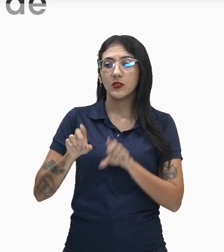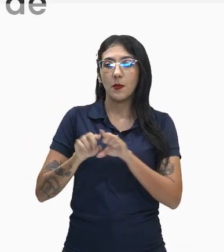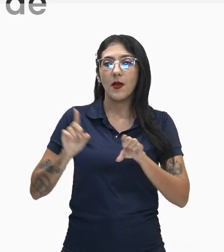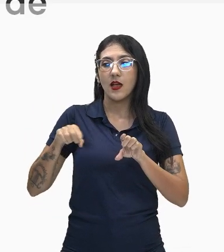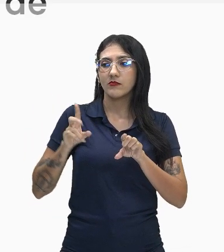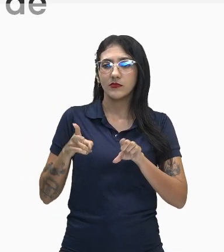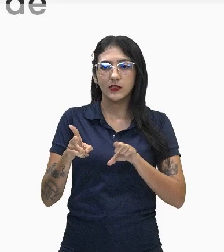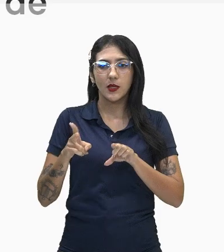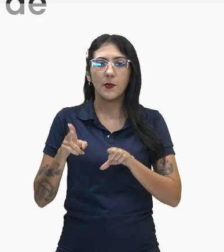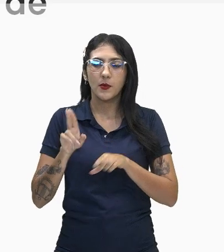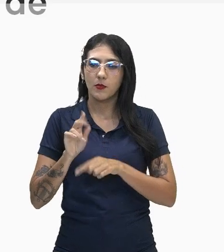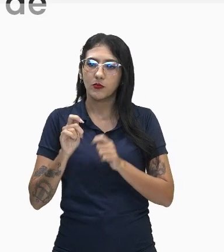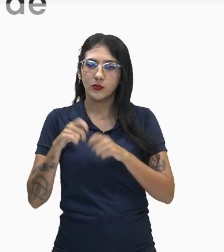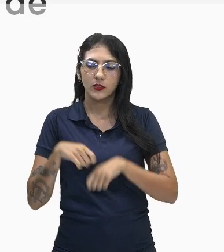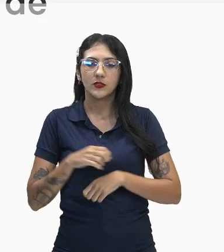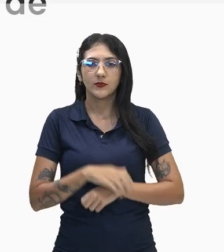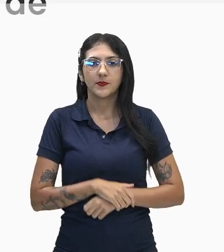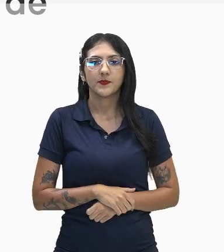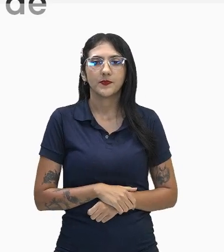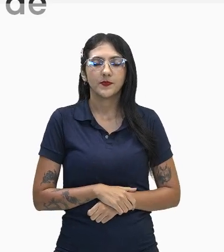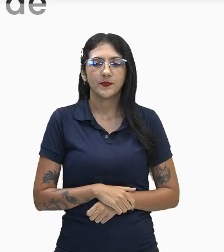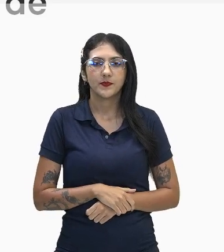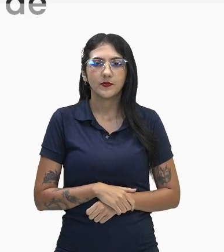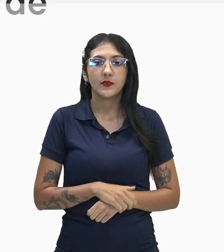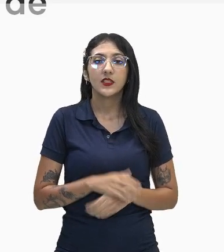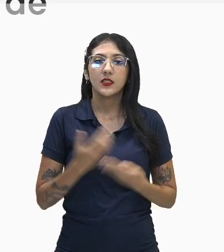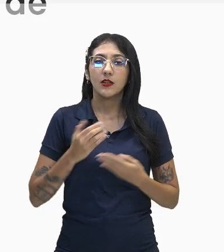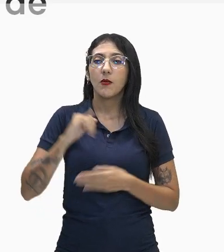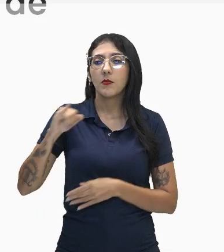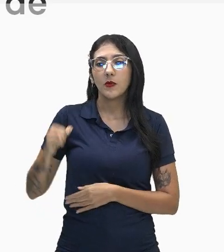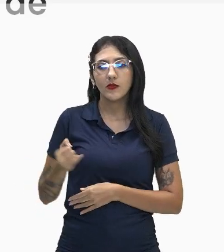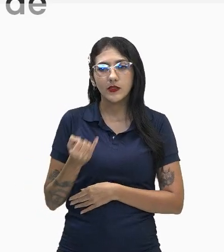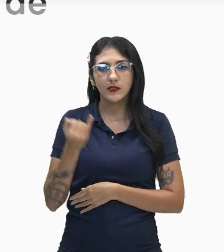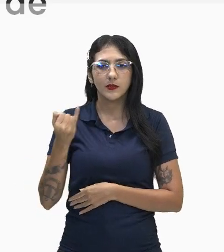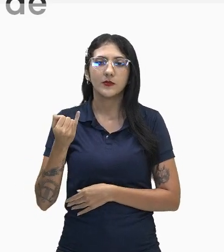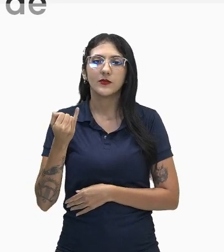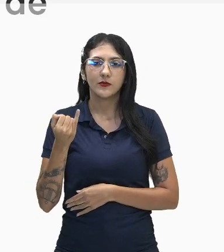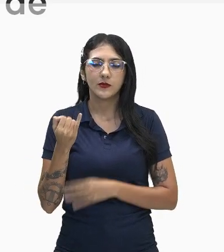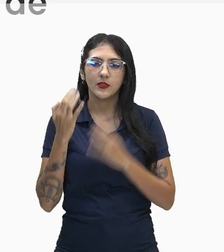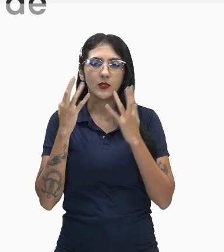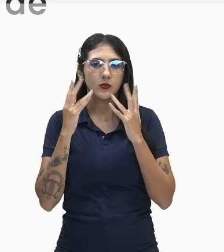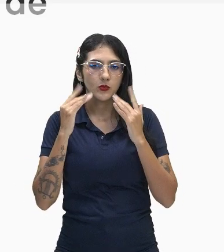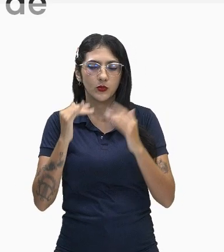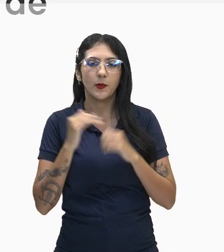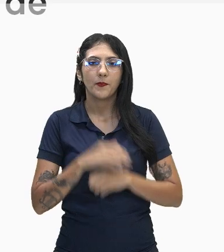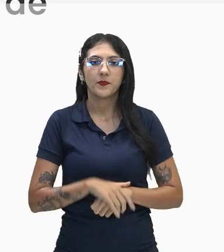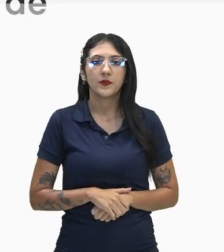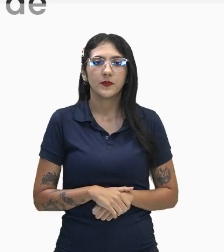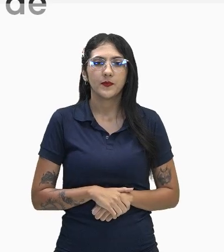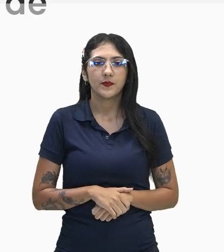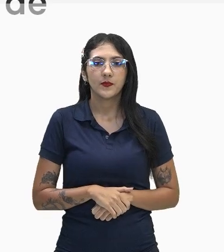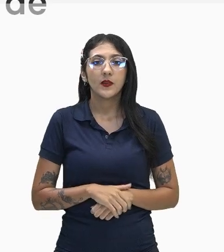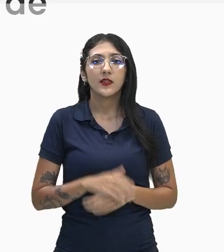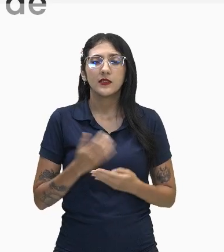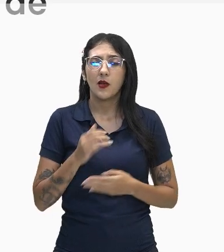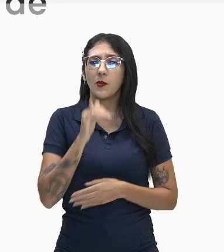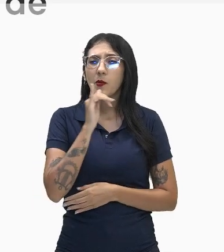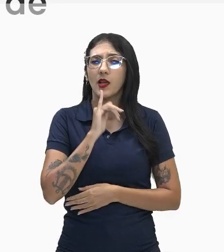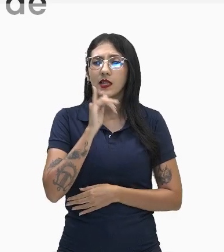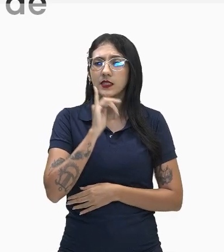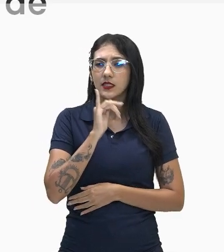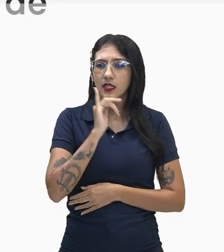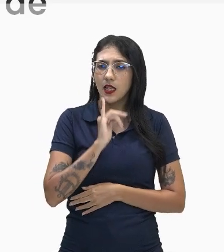recursos dessas fontes de energia, eles se renovam na própria natureza. Então, nós temos como exemplo de